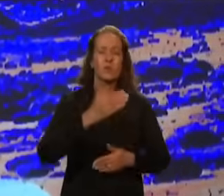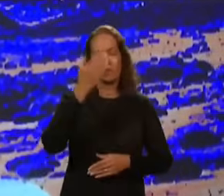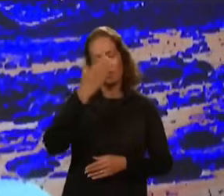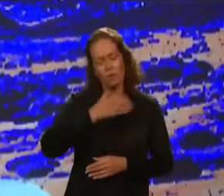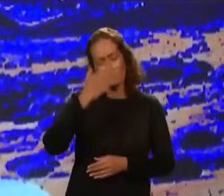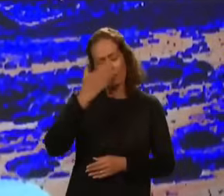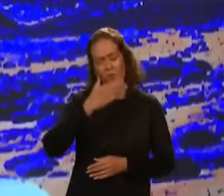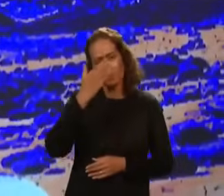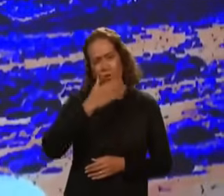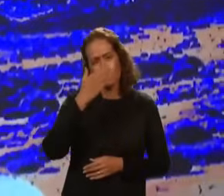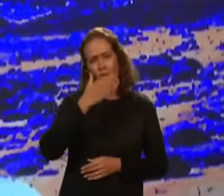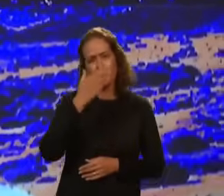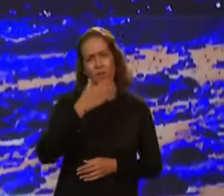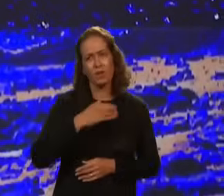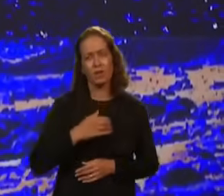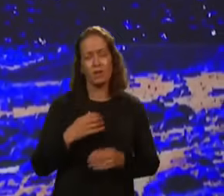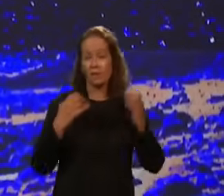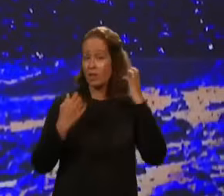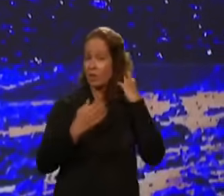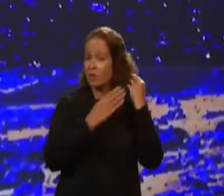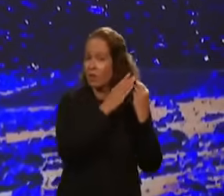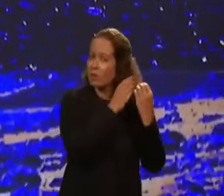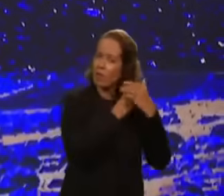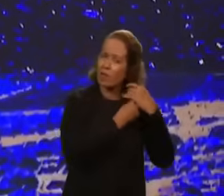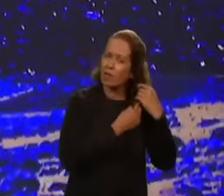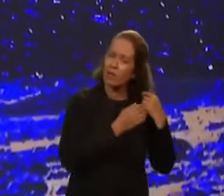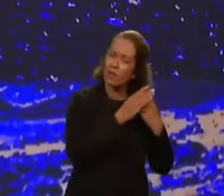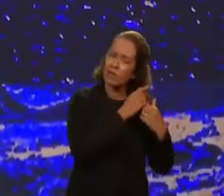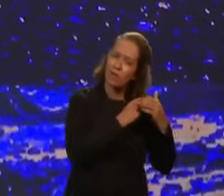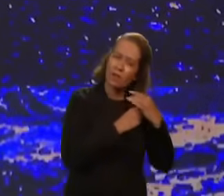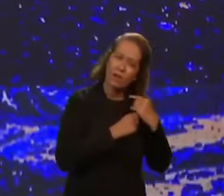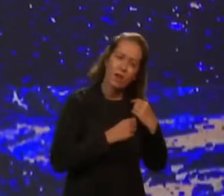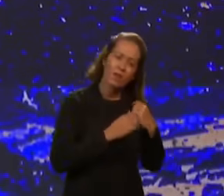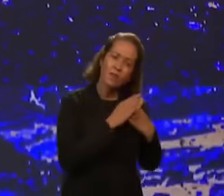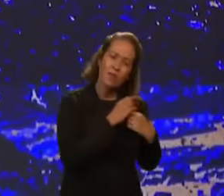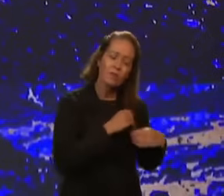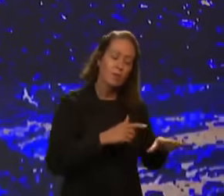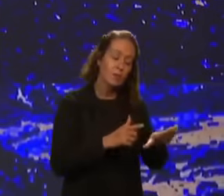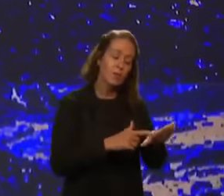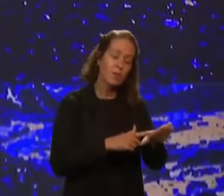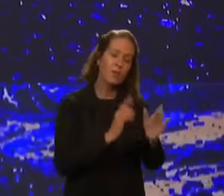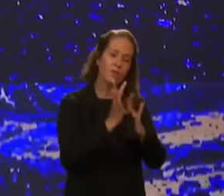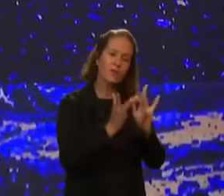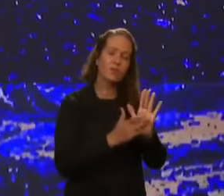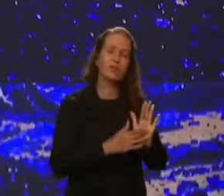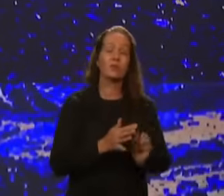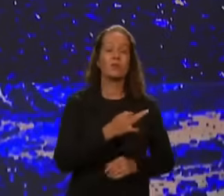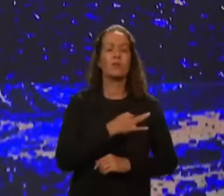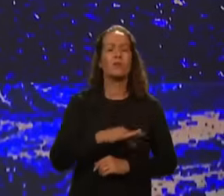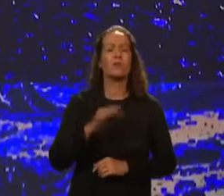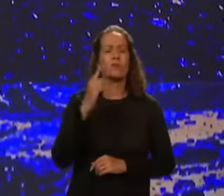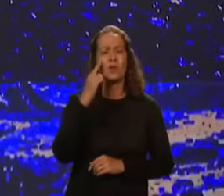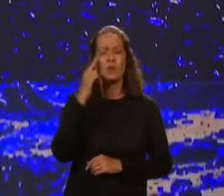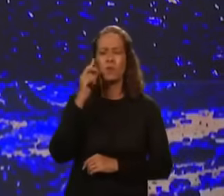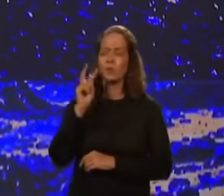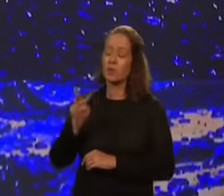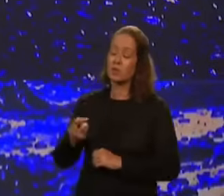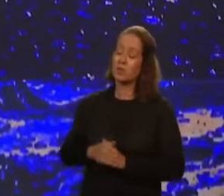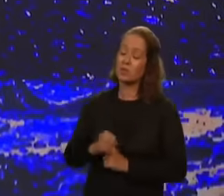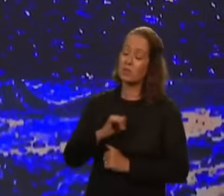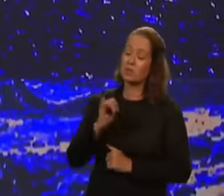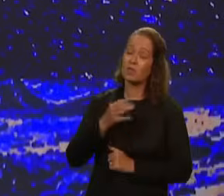e lavar os pés dele com o cabelo. O fariseu sentado olhou para Jesus e pensou assim: se esse homem fosse